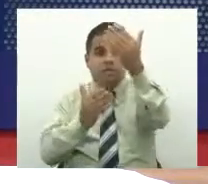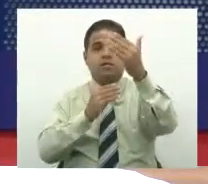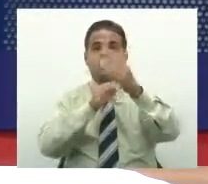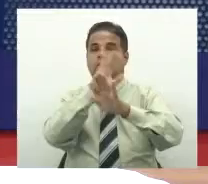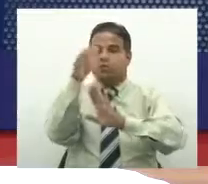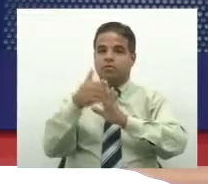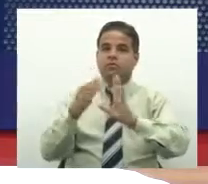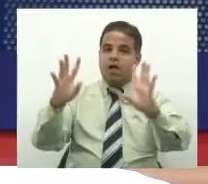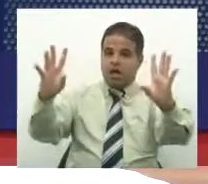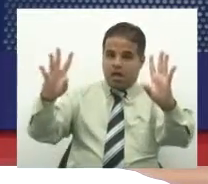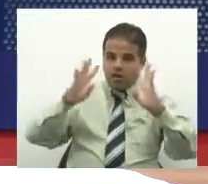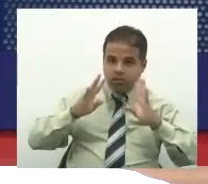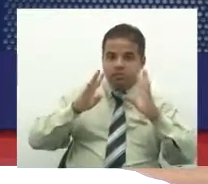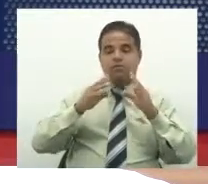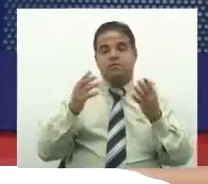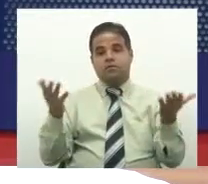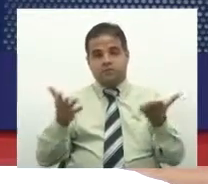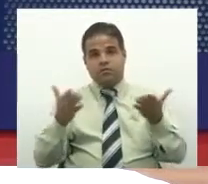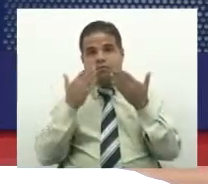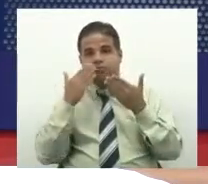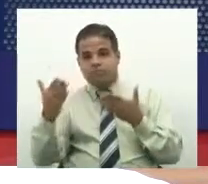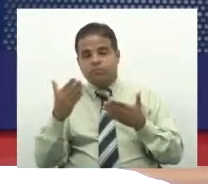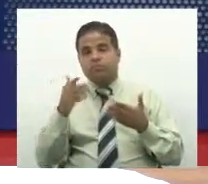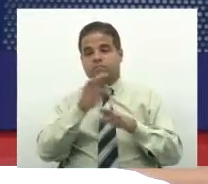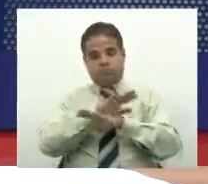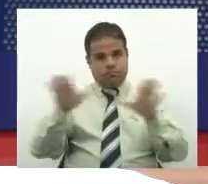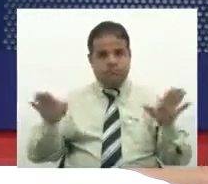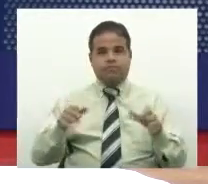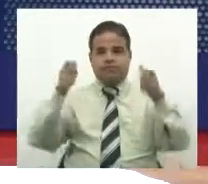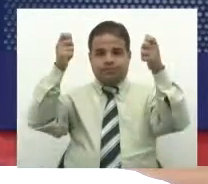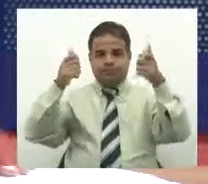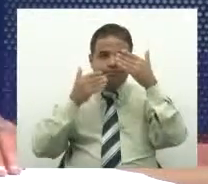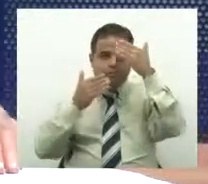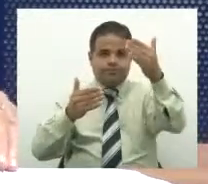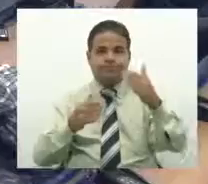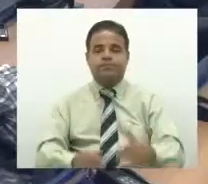vocês, e o que eu tinha para expor era isso. Muito obrigado.